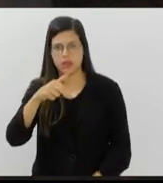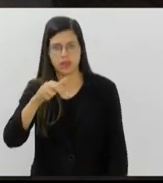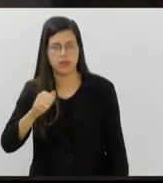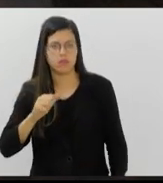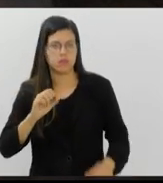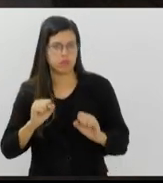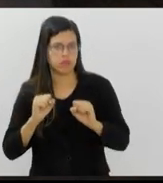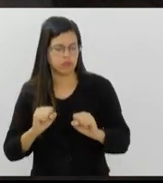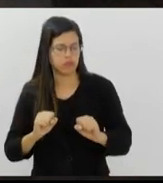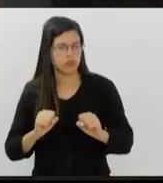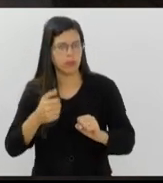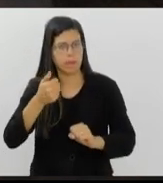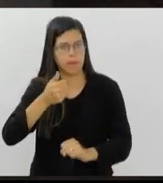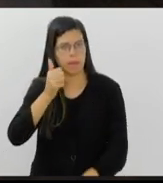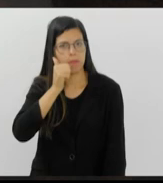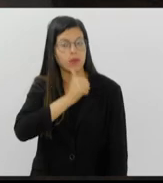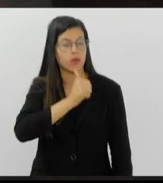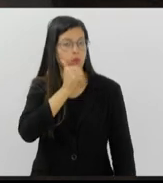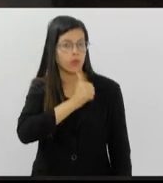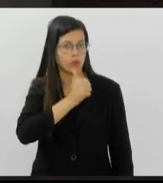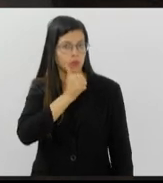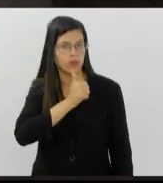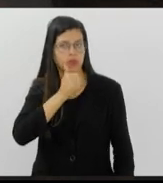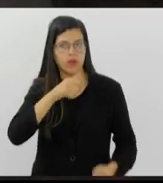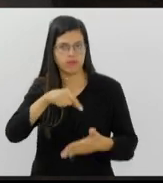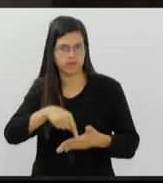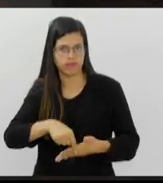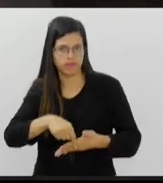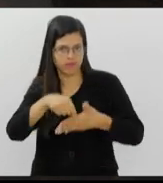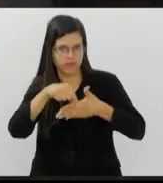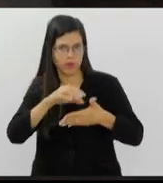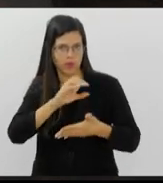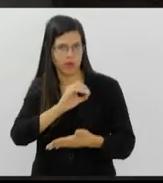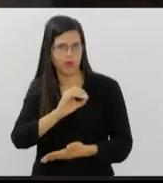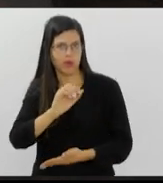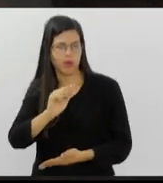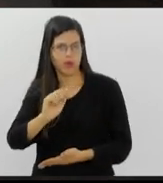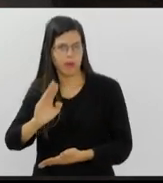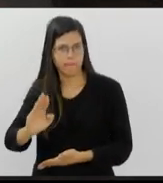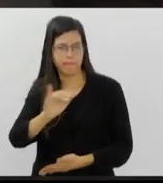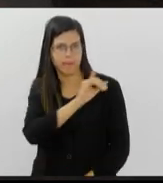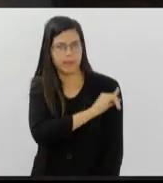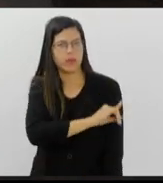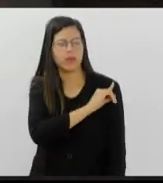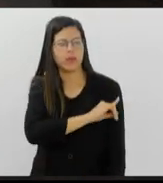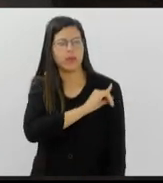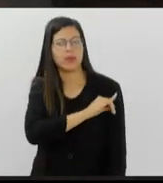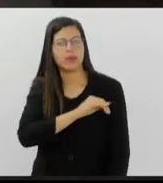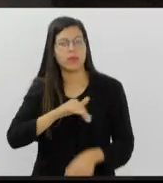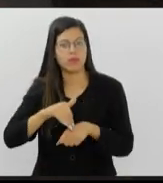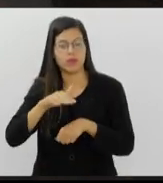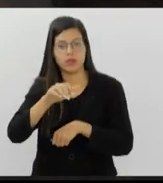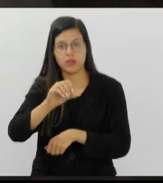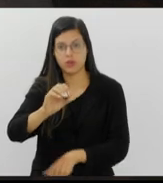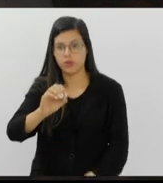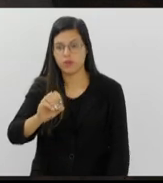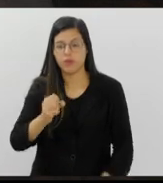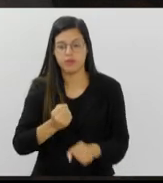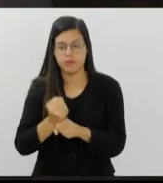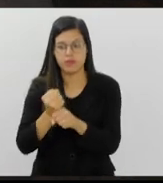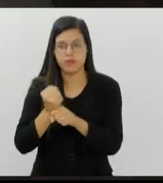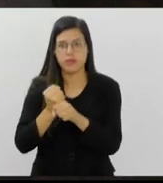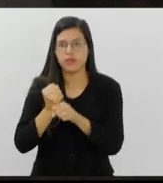se tornar a primeira mulher a presidir a OAB no Rio de Janeiro em seus mais de 90 anos de